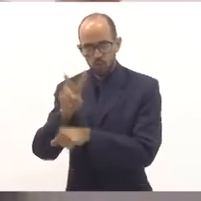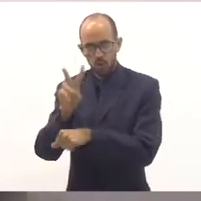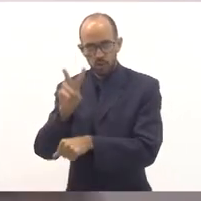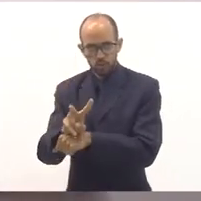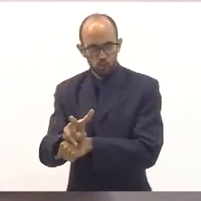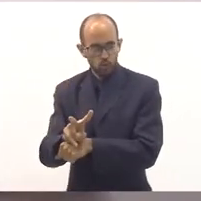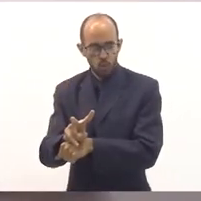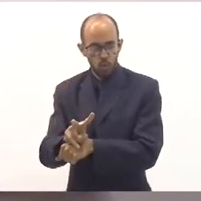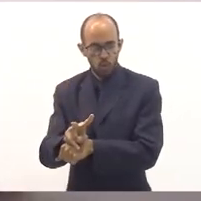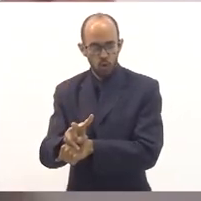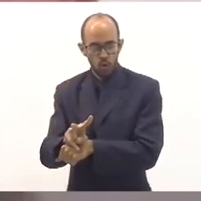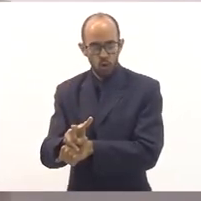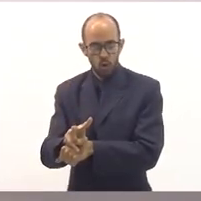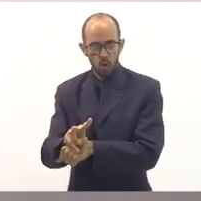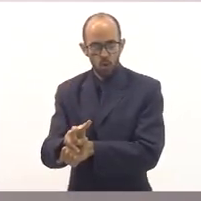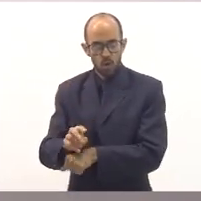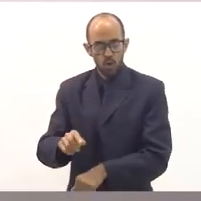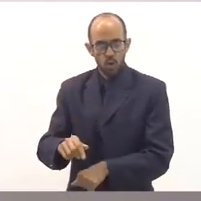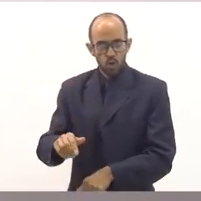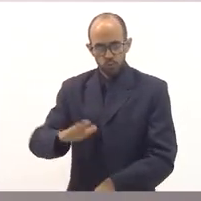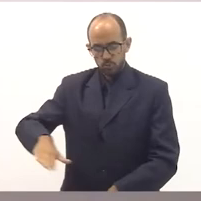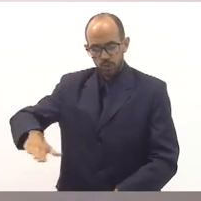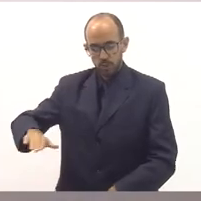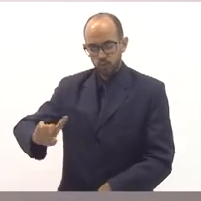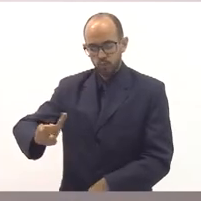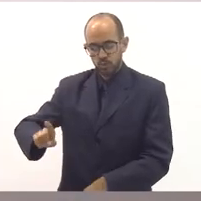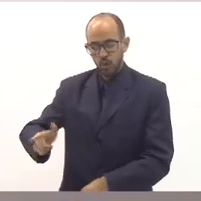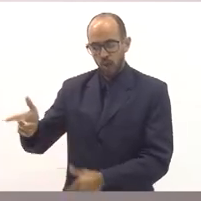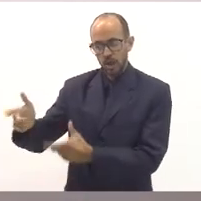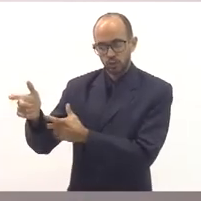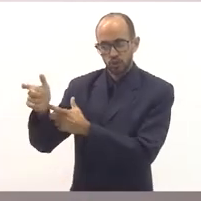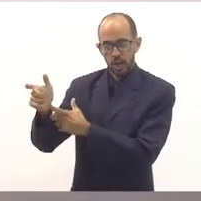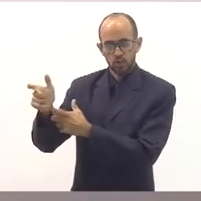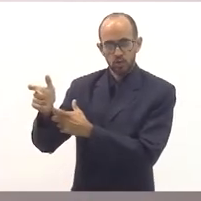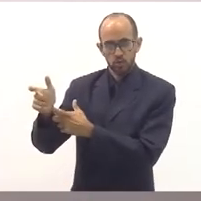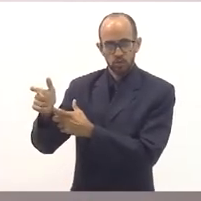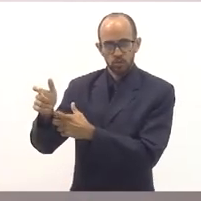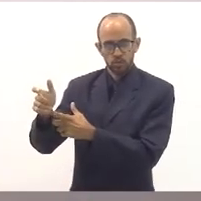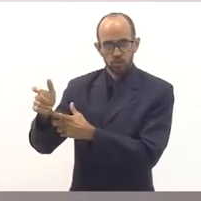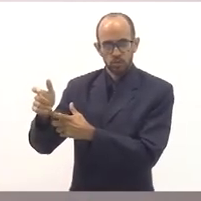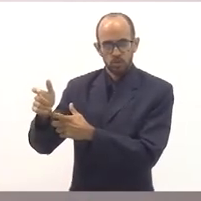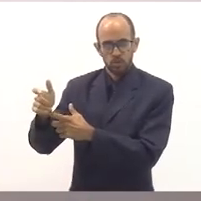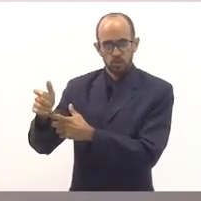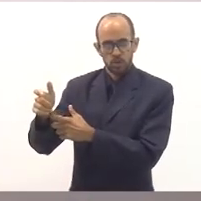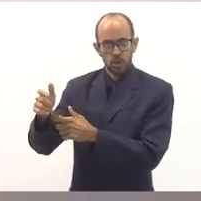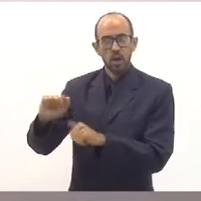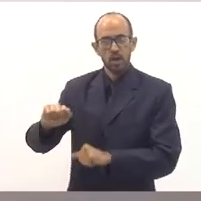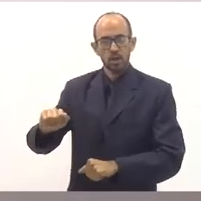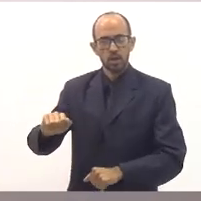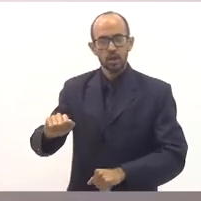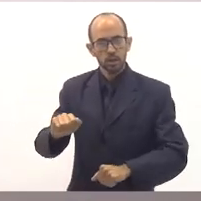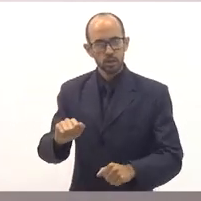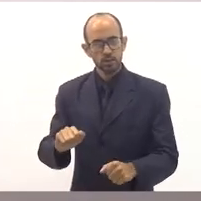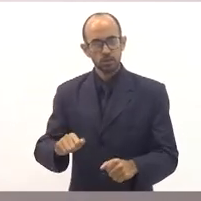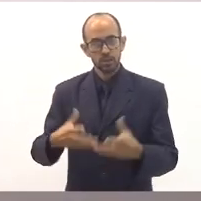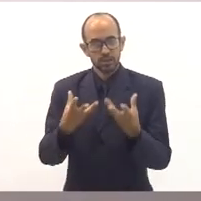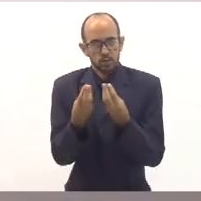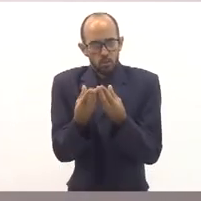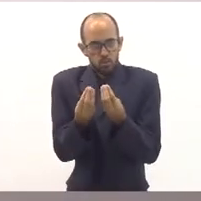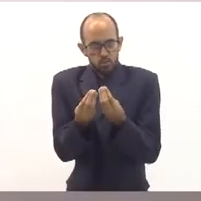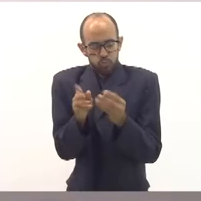meninos não trocaram tiro que sabiam que a rua estava repleto de crianças repleta de moradores daquele local